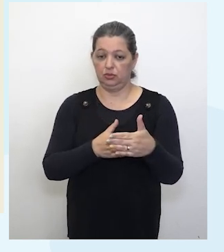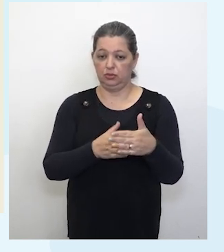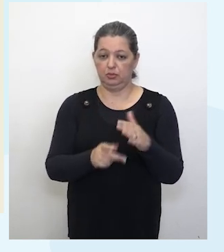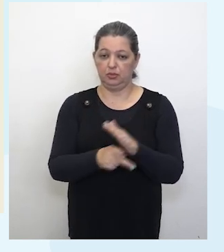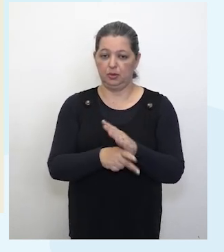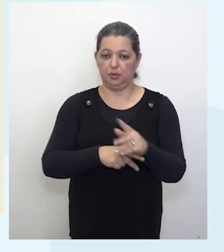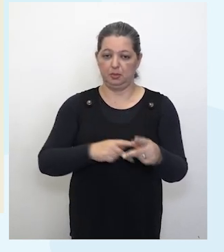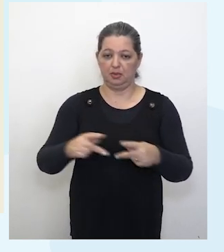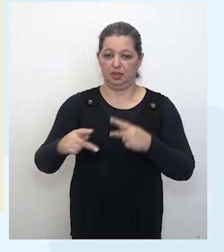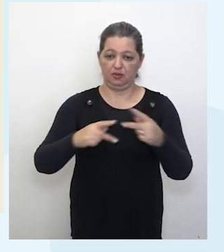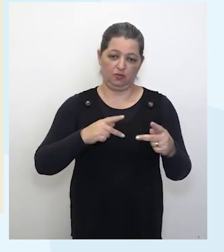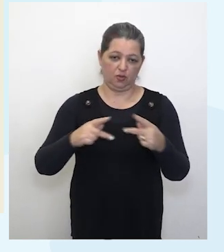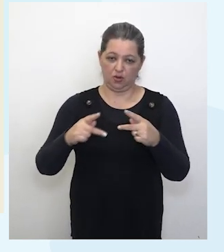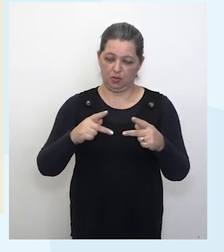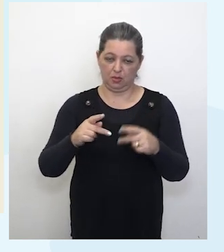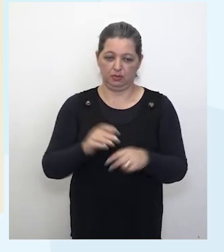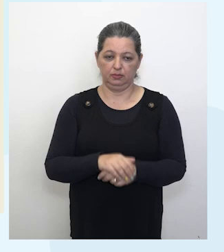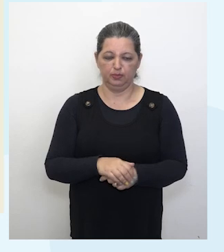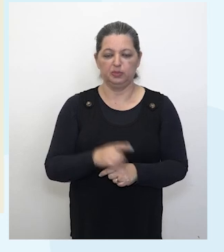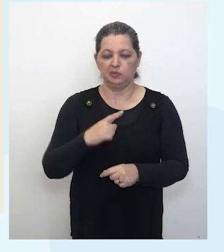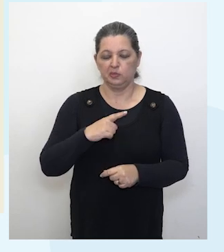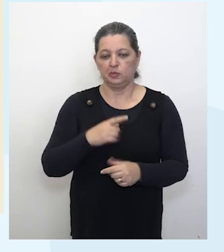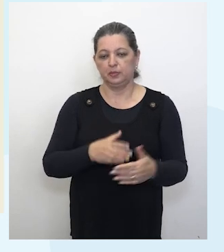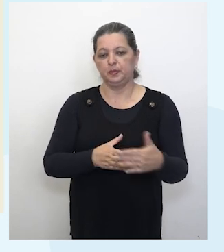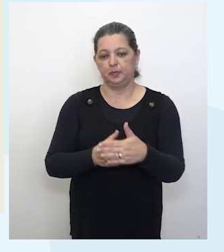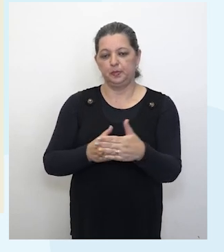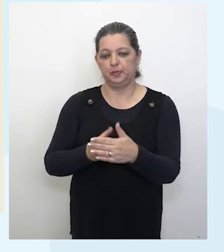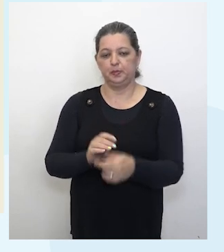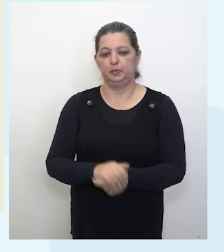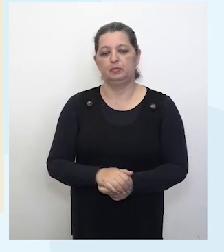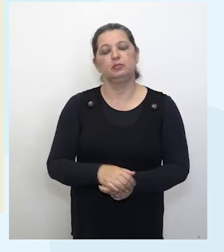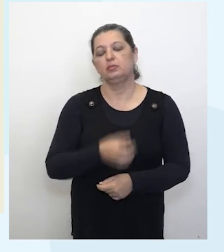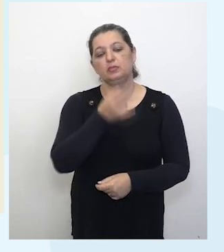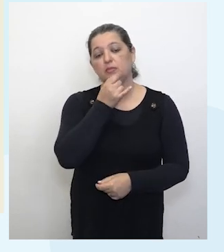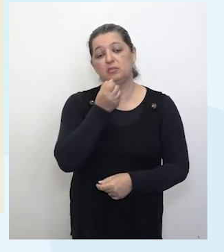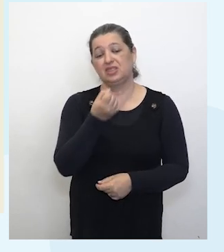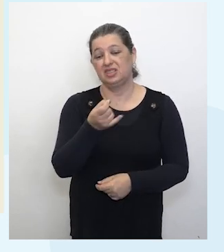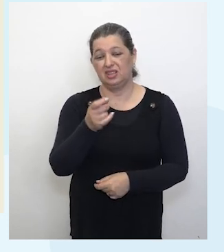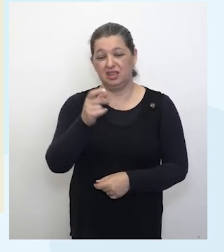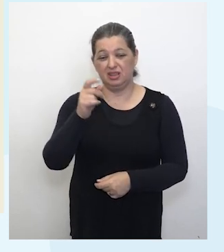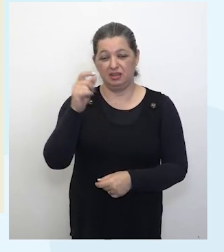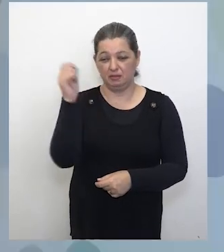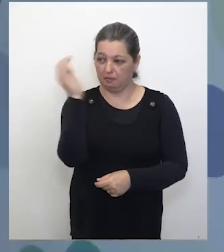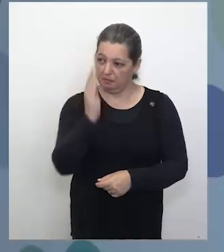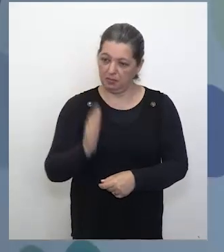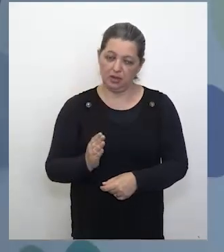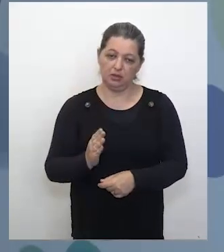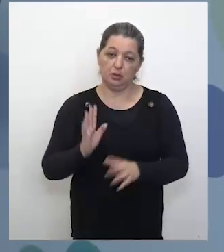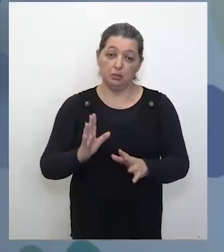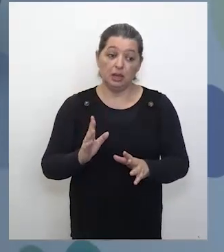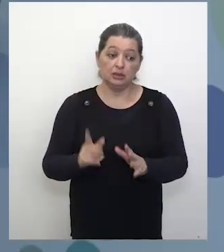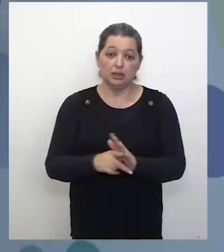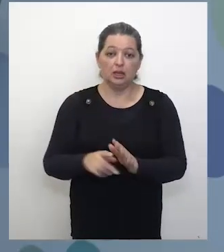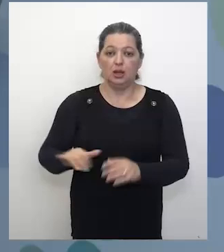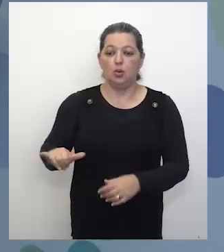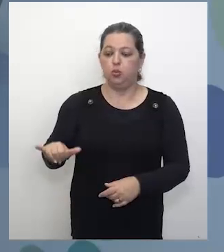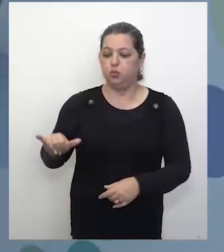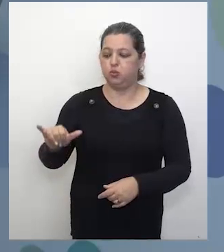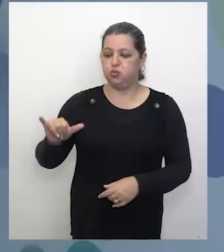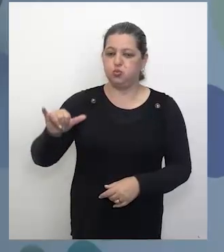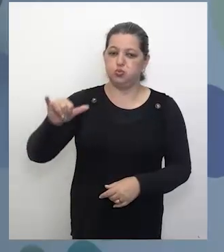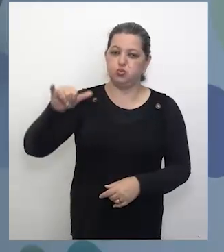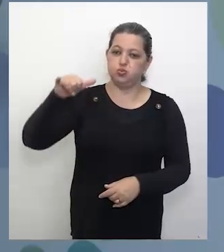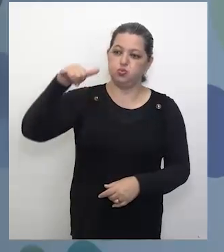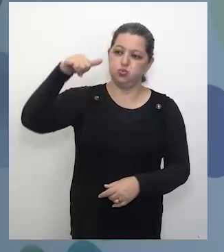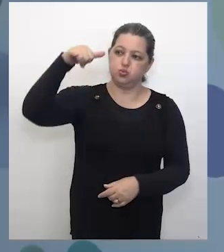Antônio. E aí a gente tem esses limites. Por exemplo, se você está no Brasil, mas você está sobrevoando o Brasil, se você está em cima